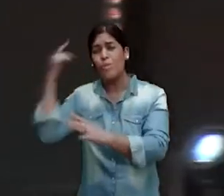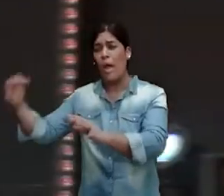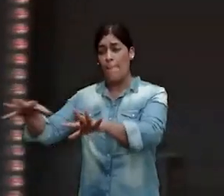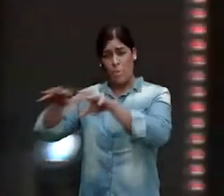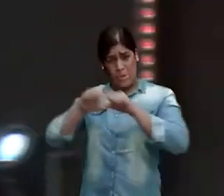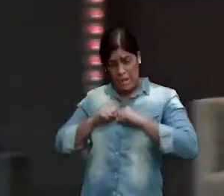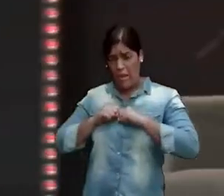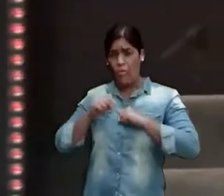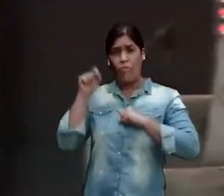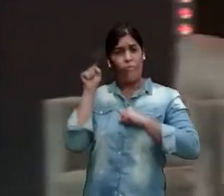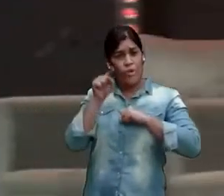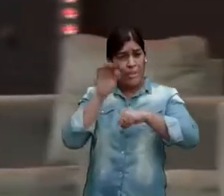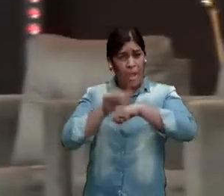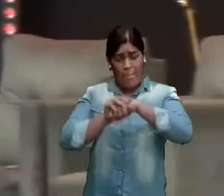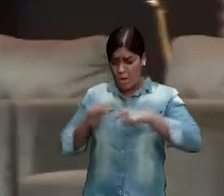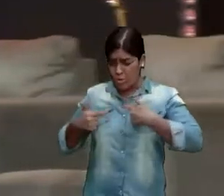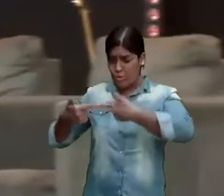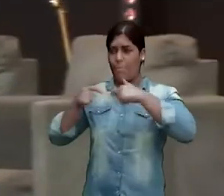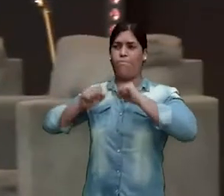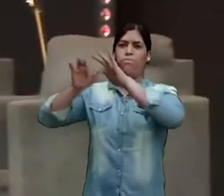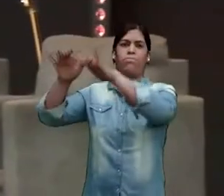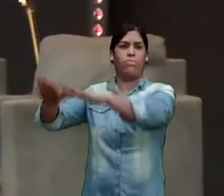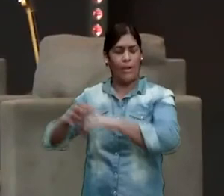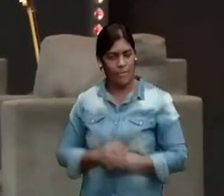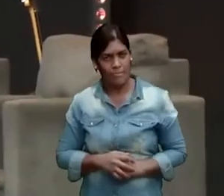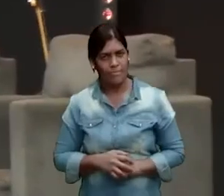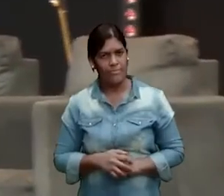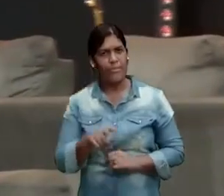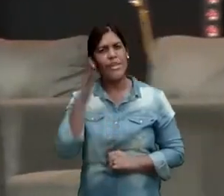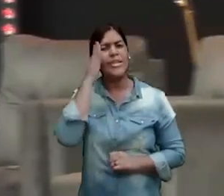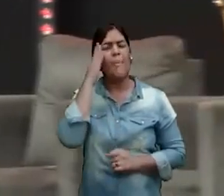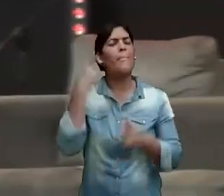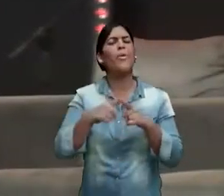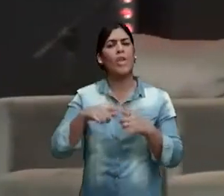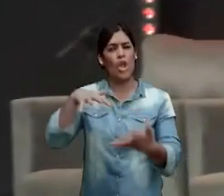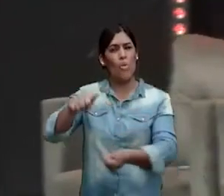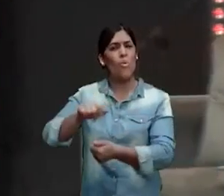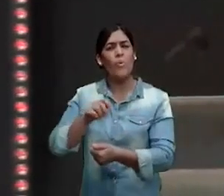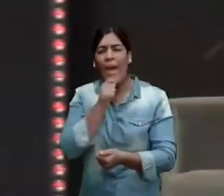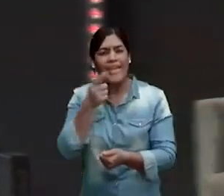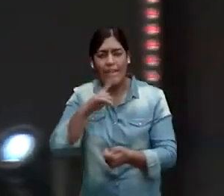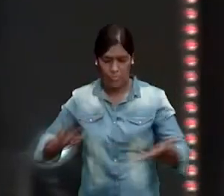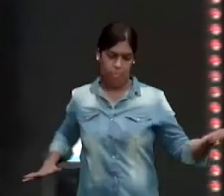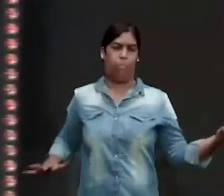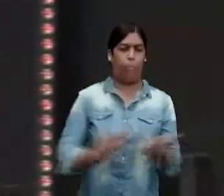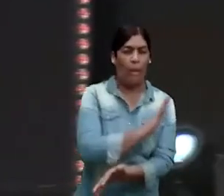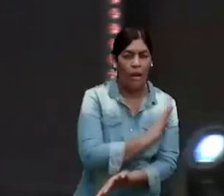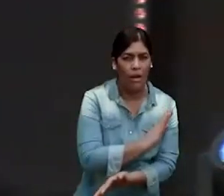você sabe o que que esse mundo não tá todo arrebentado e você sabe que ainda tem uma fagulha de esperança